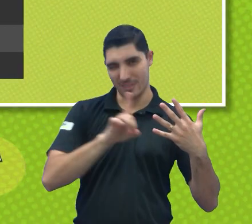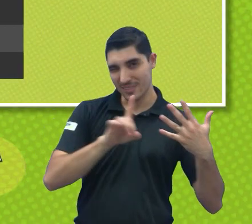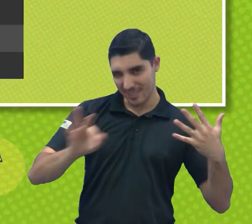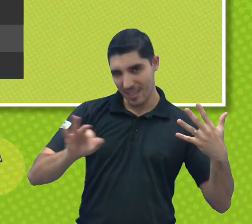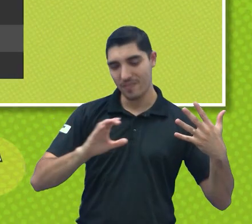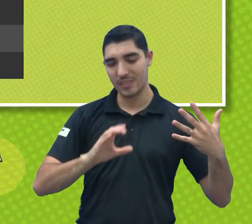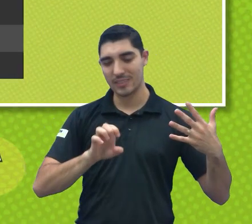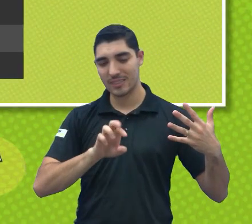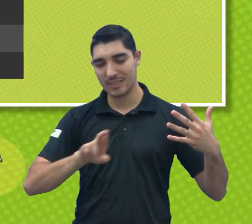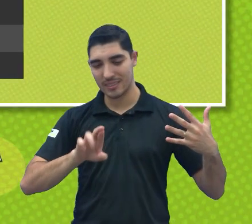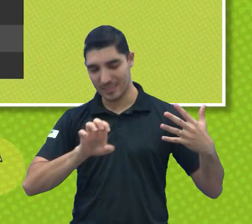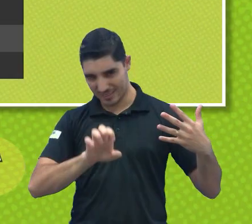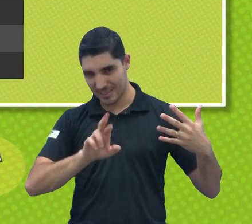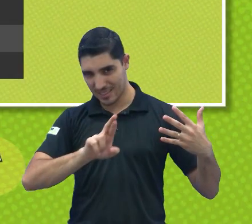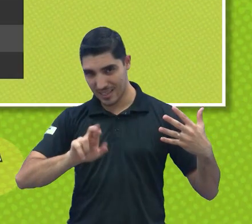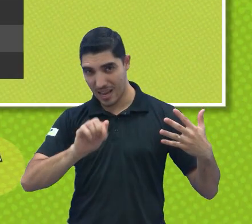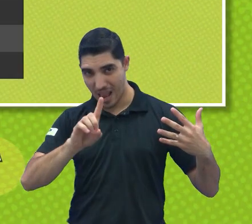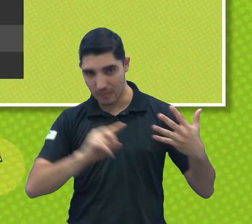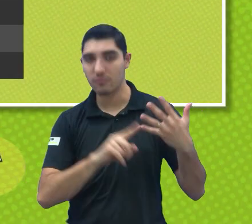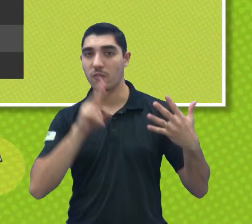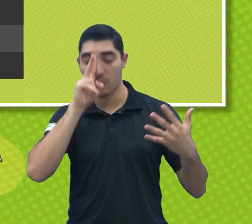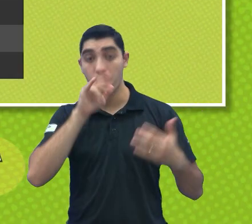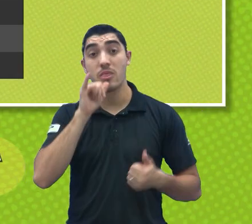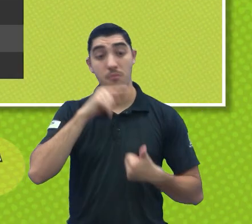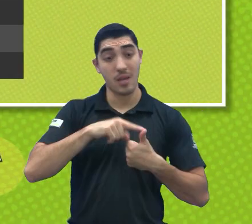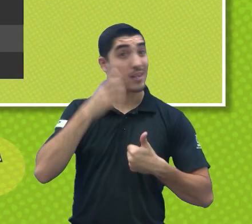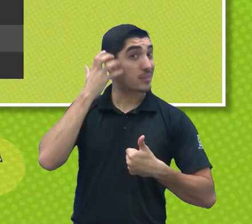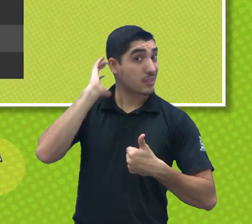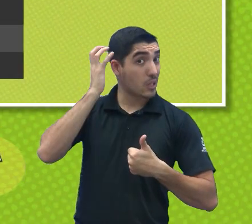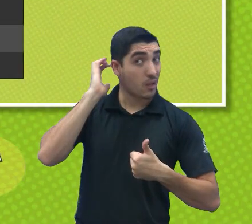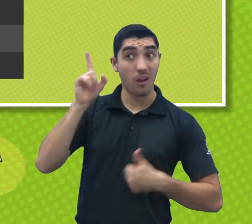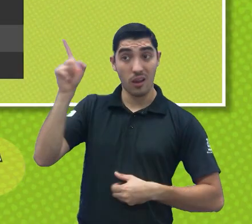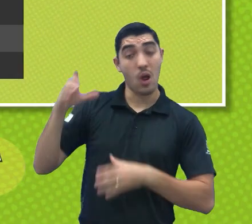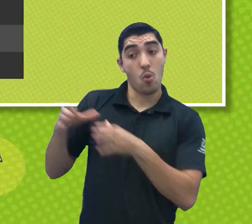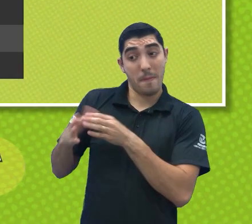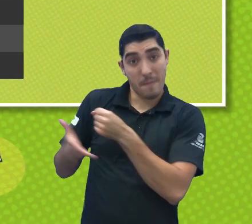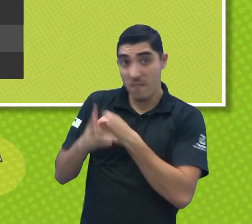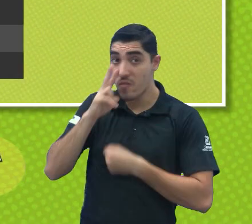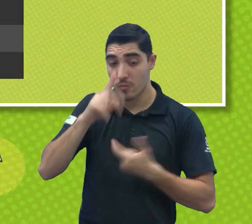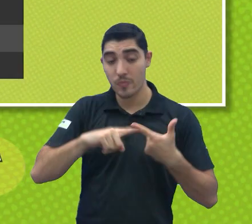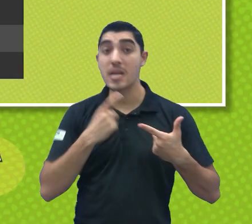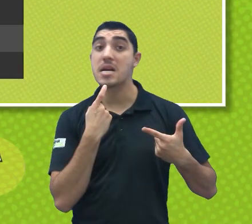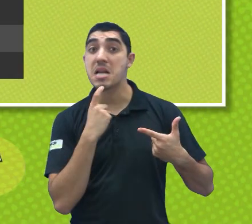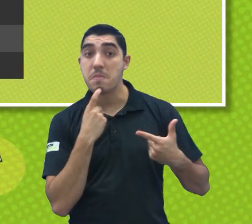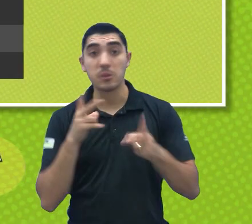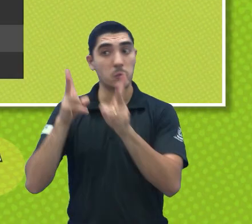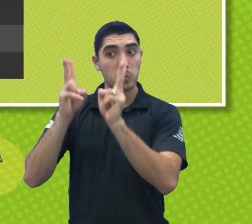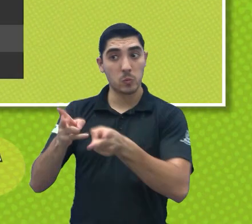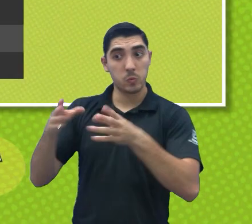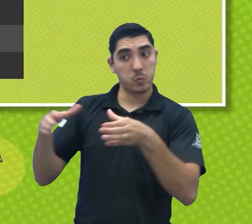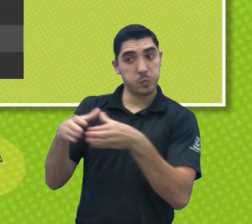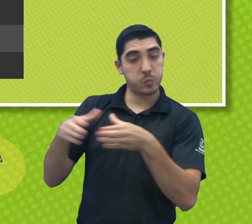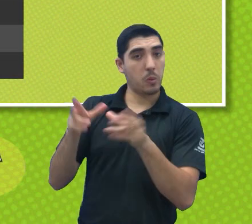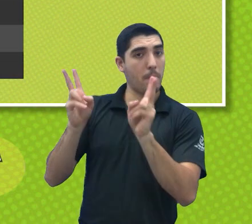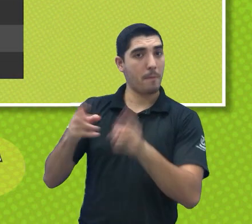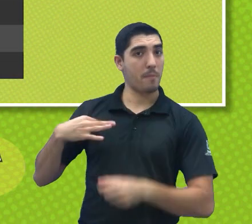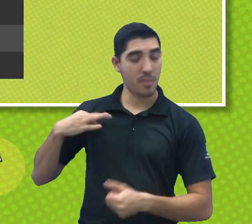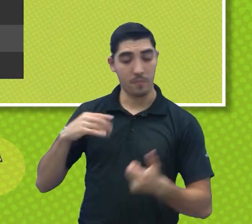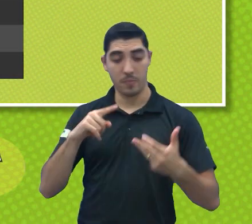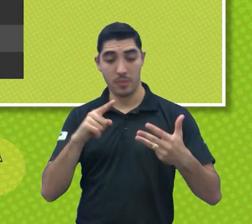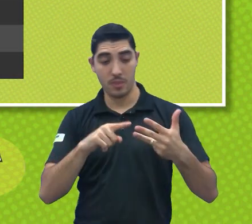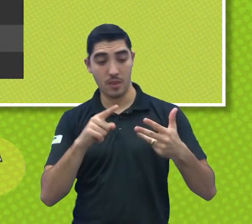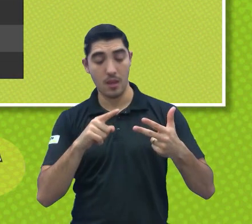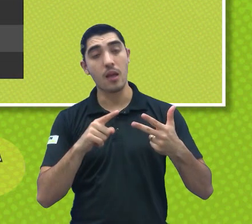jogos, né, fortes. Santo André tem uma base forte, Campinas está mantendo o elenco, e o Maringá, né,